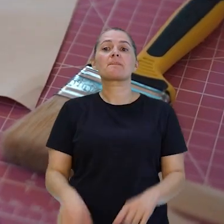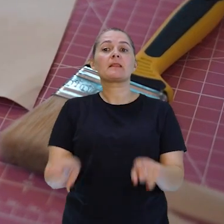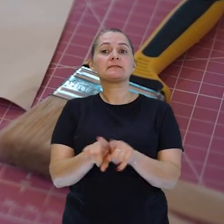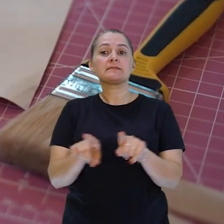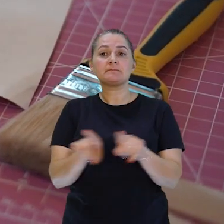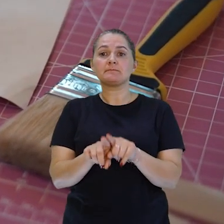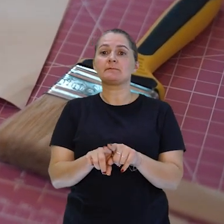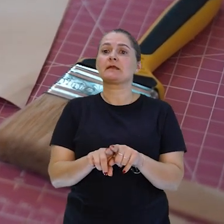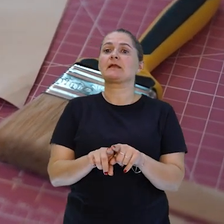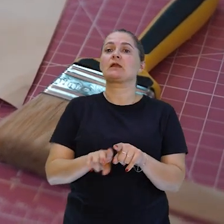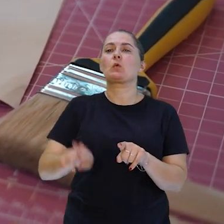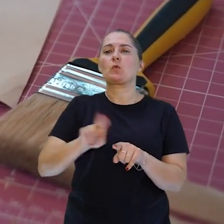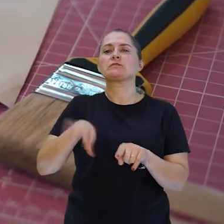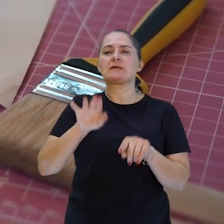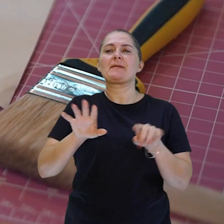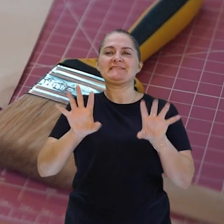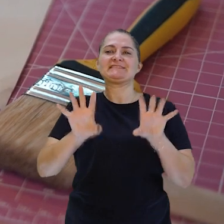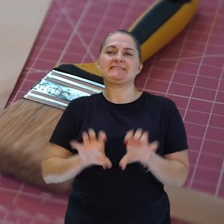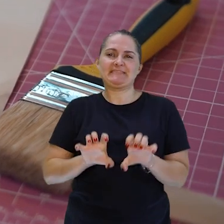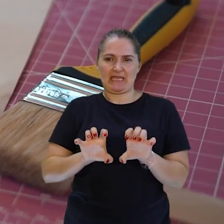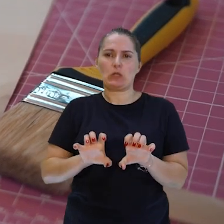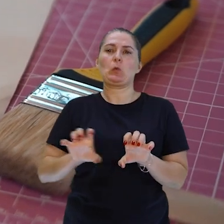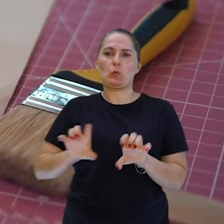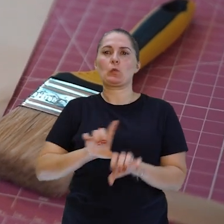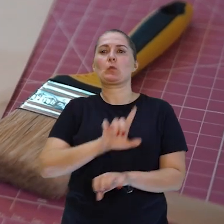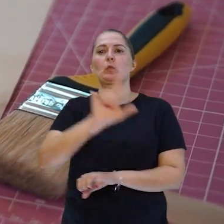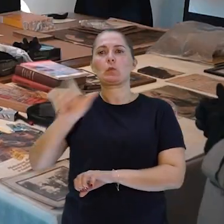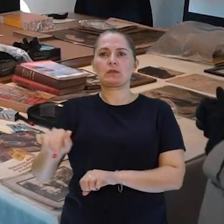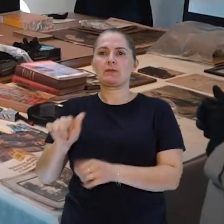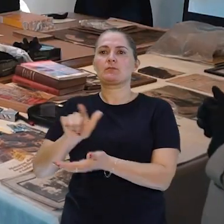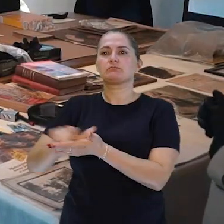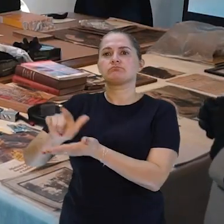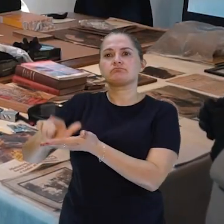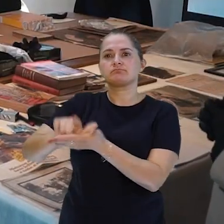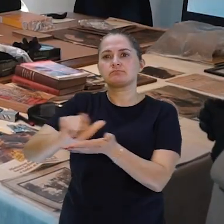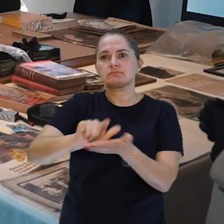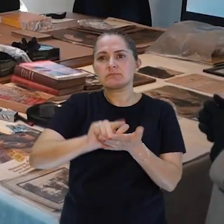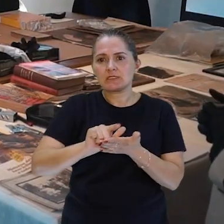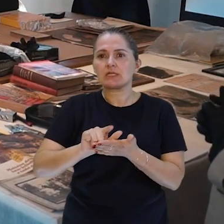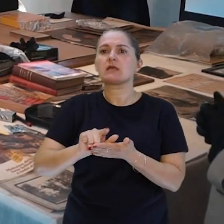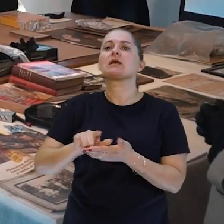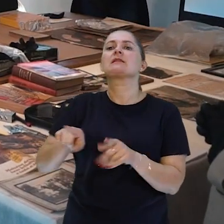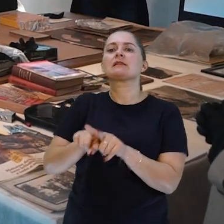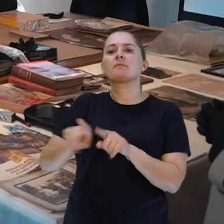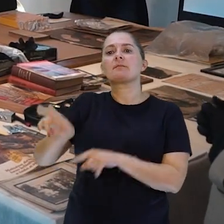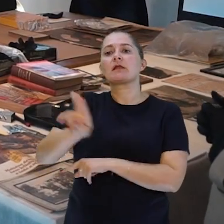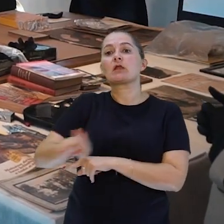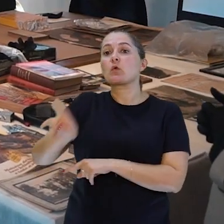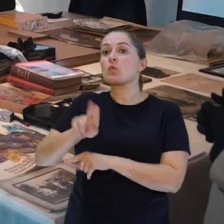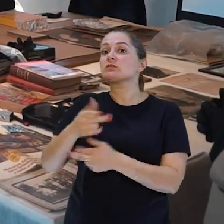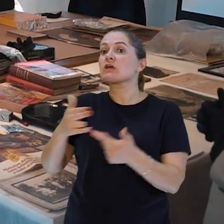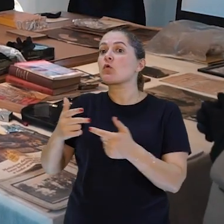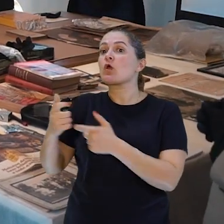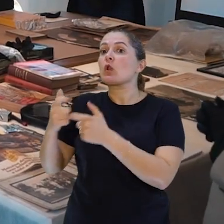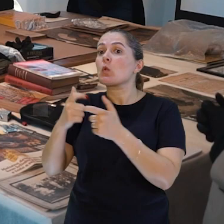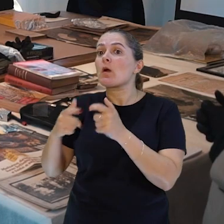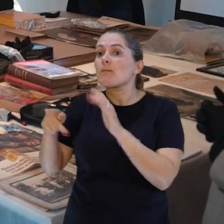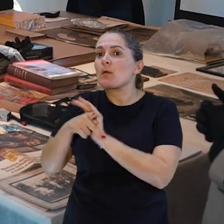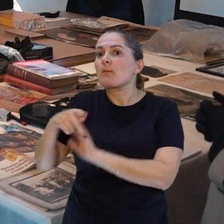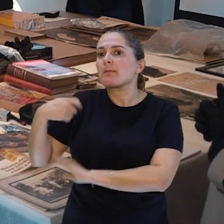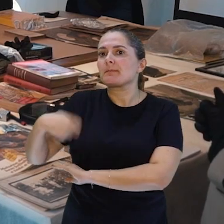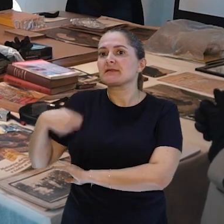E aí a gente permanece no seco e depois a gente vai para higienizações e colocações